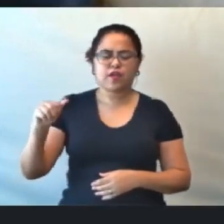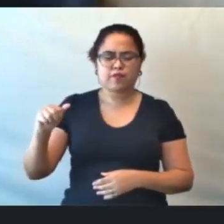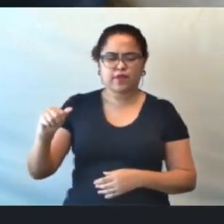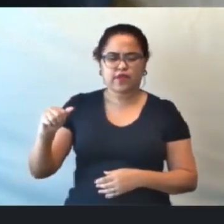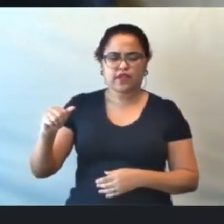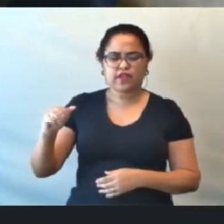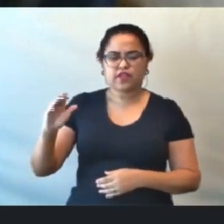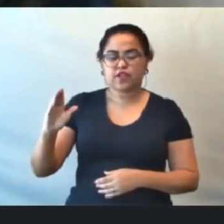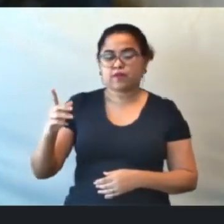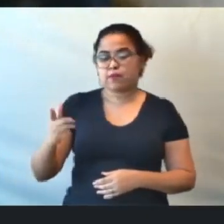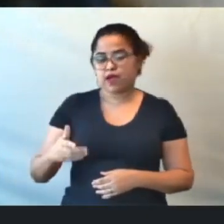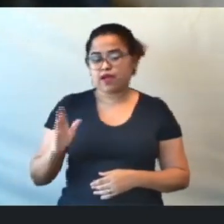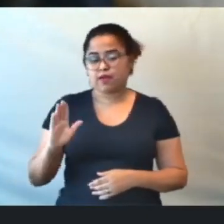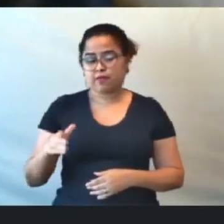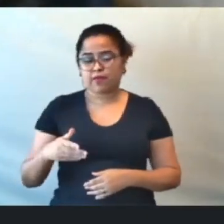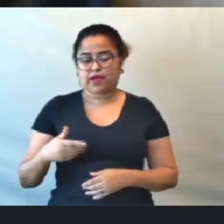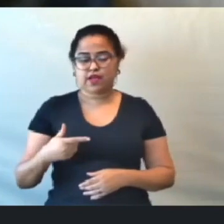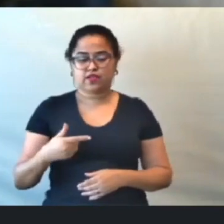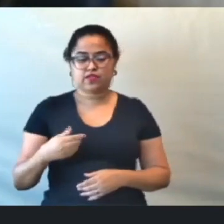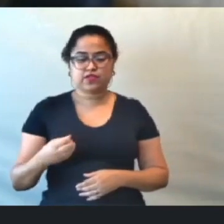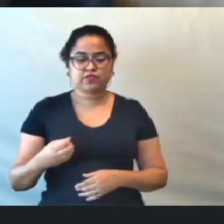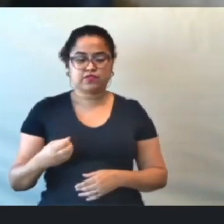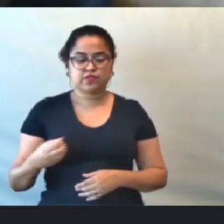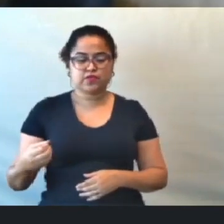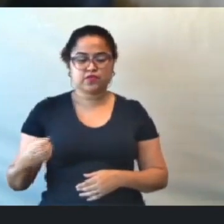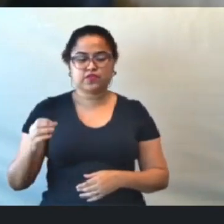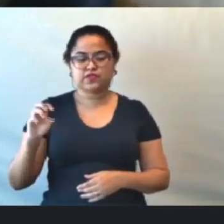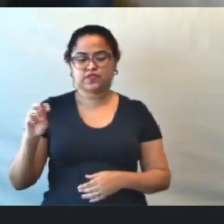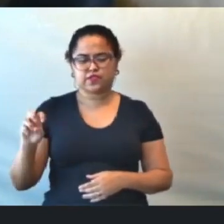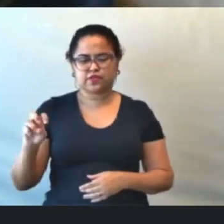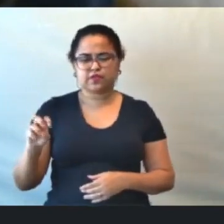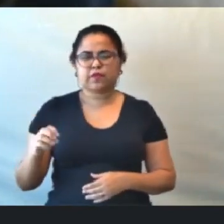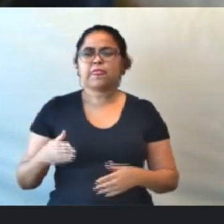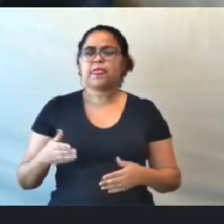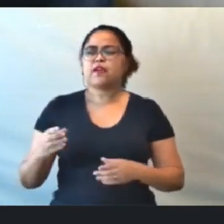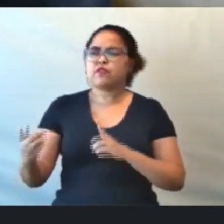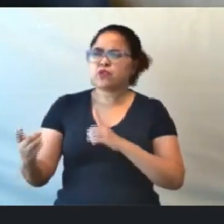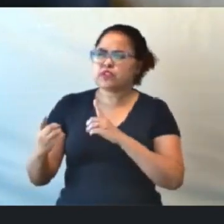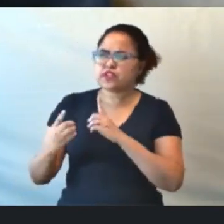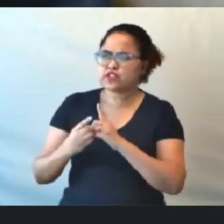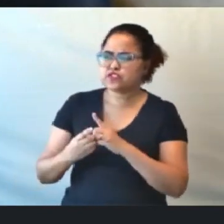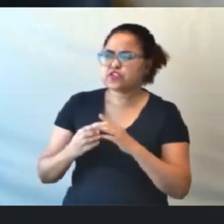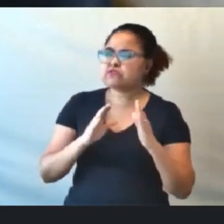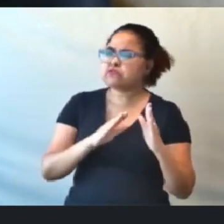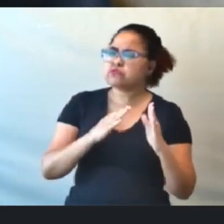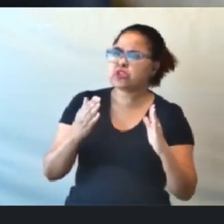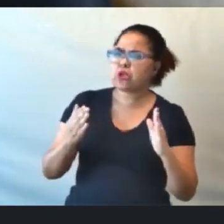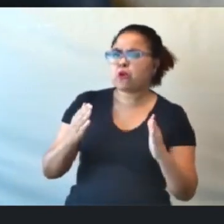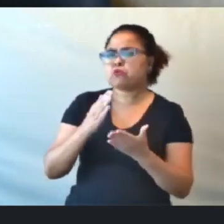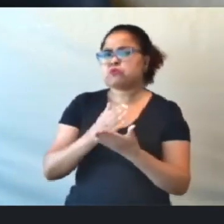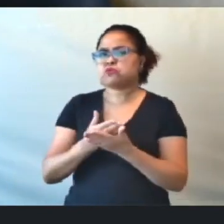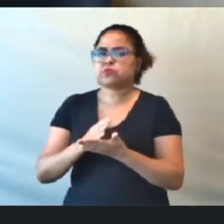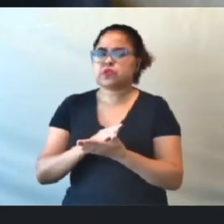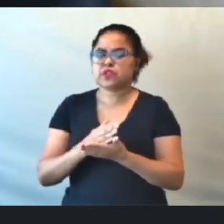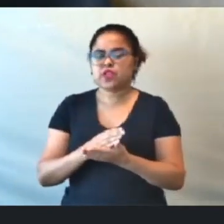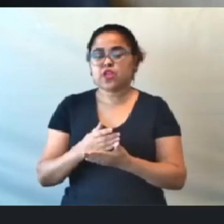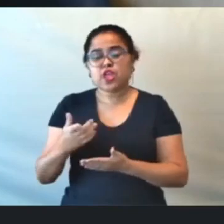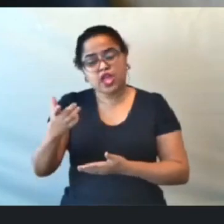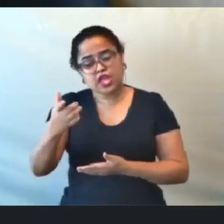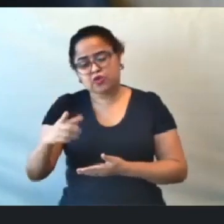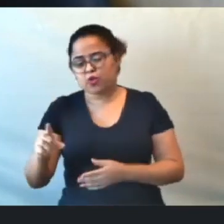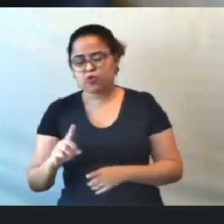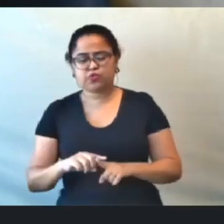Olha, foram atingidos em alguns períodos e outros períodos não foram atingidos. A lagoa é submetida a